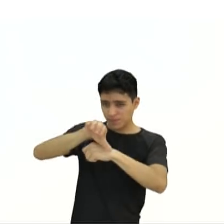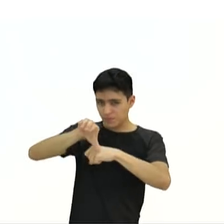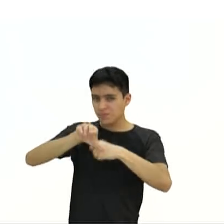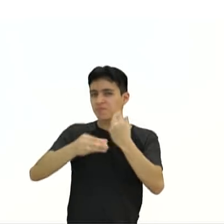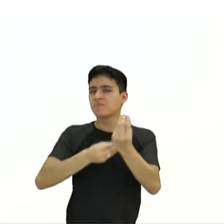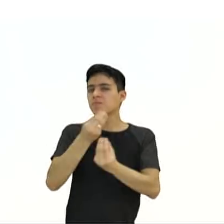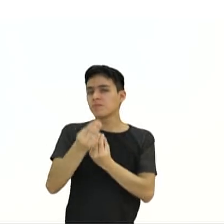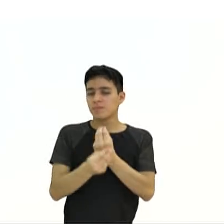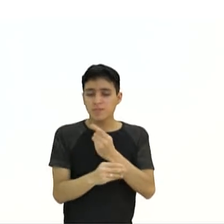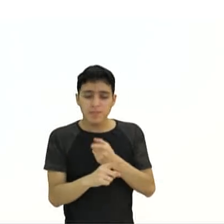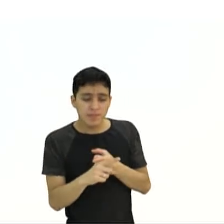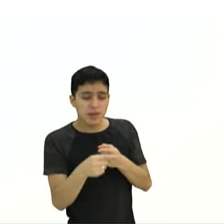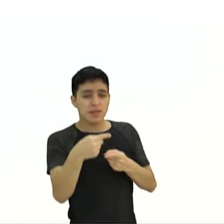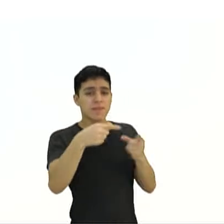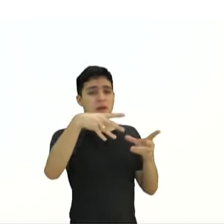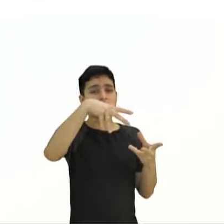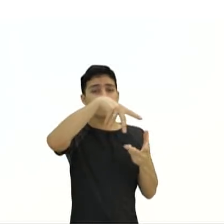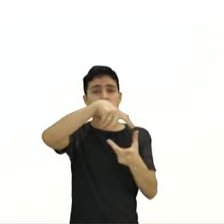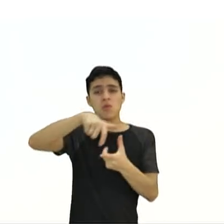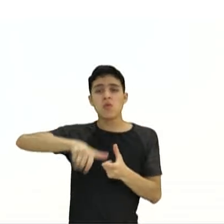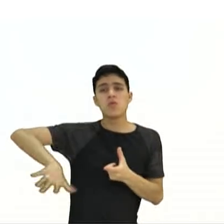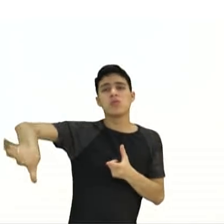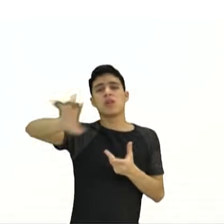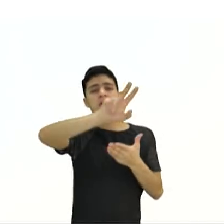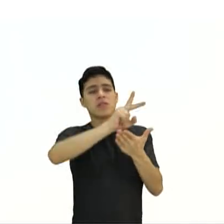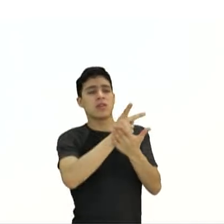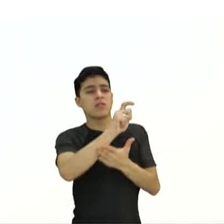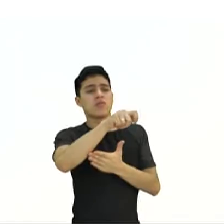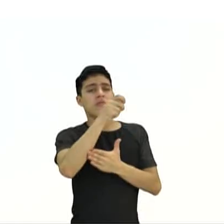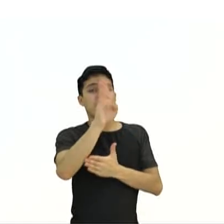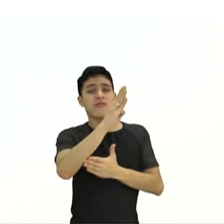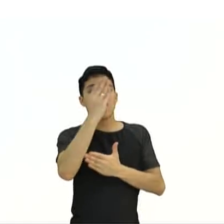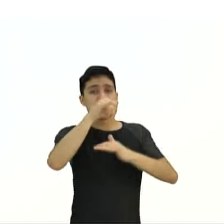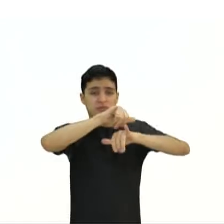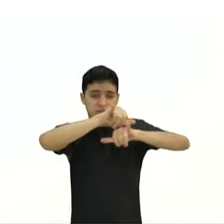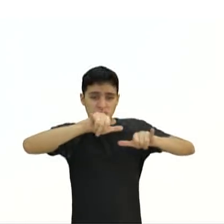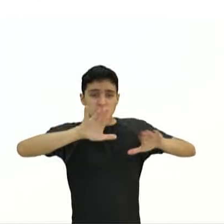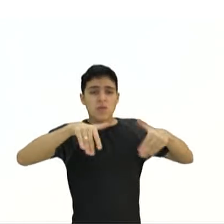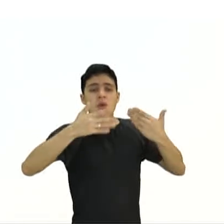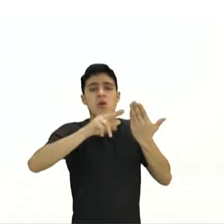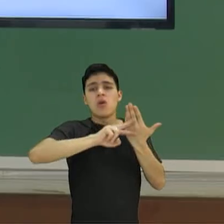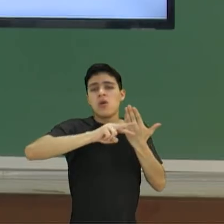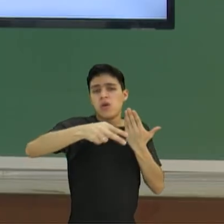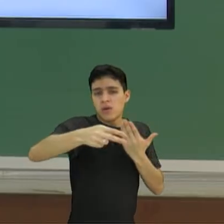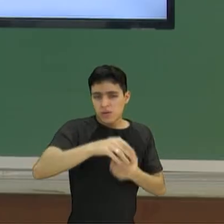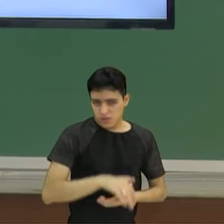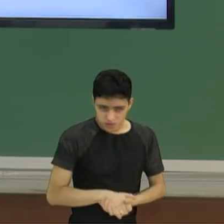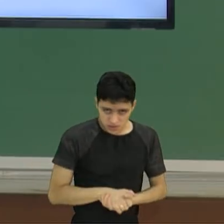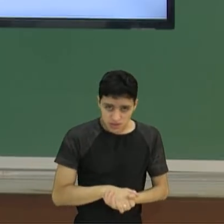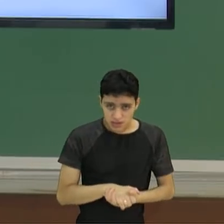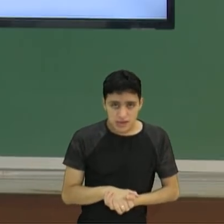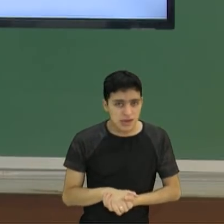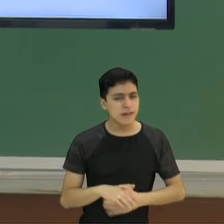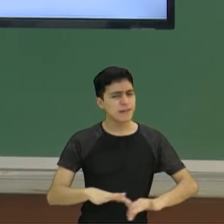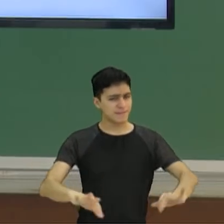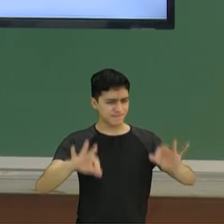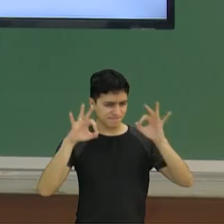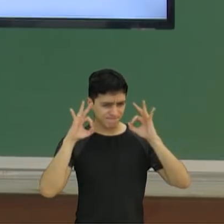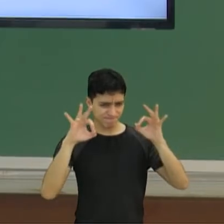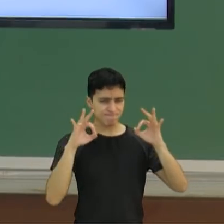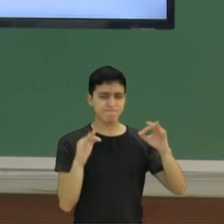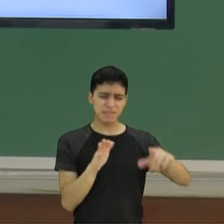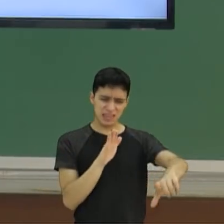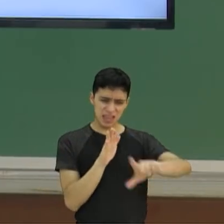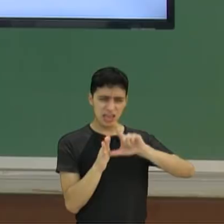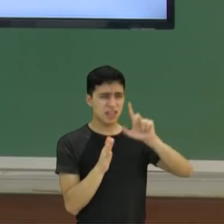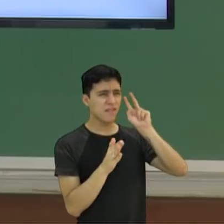dão devido ao debate mundial sobre as fake news e suas consequências. Isso mesmo, são as informações que nós